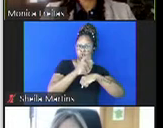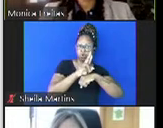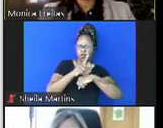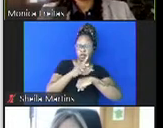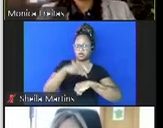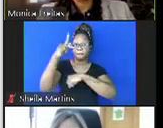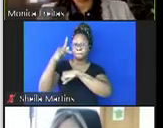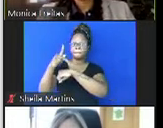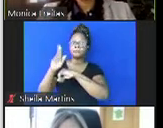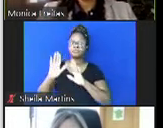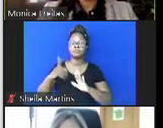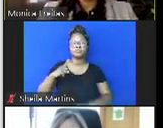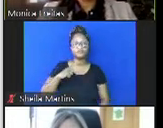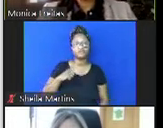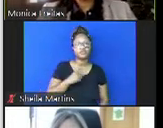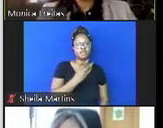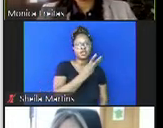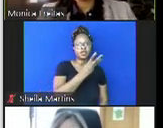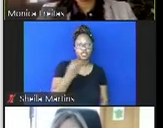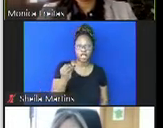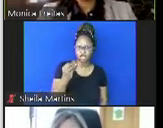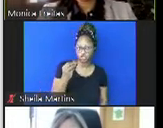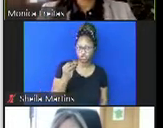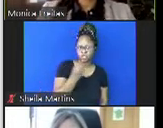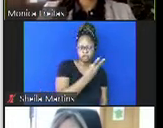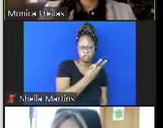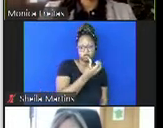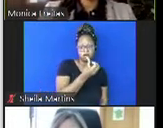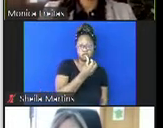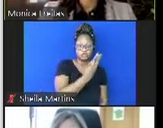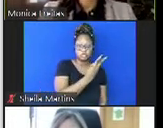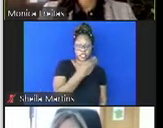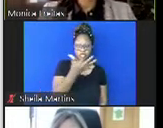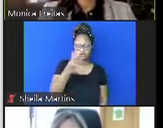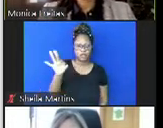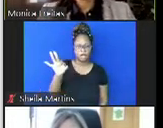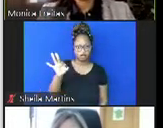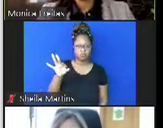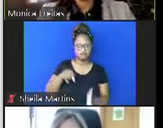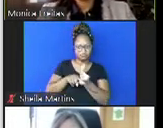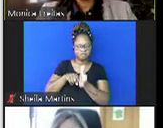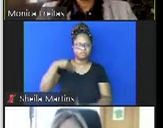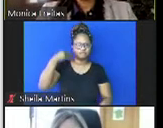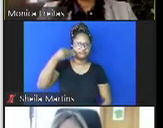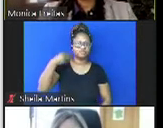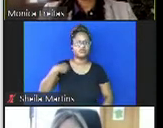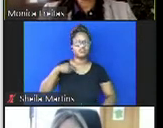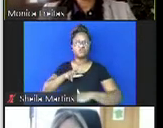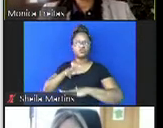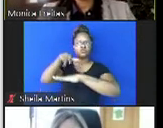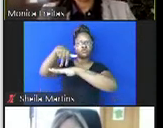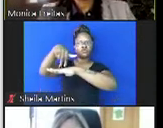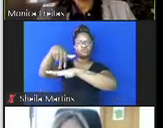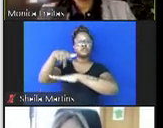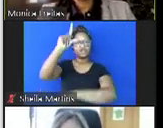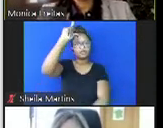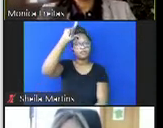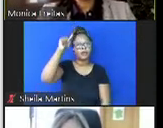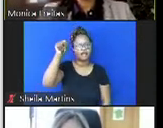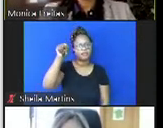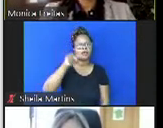3.100 para um pesquisador experiente. Eu, quando fui para a Alemanha, eu fiquei em Berlim. Berlim é uma cidade bastante